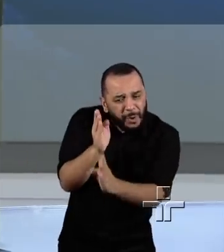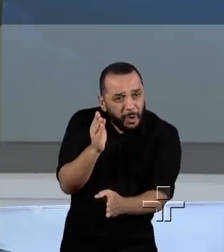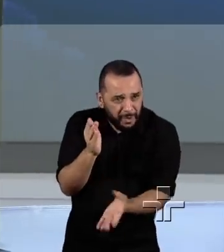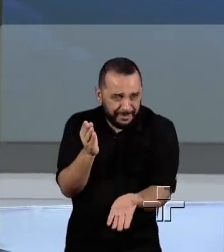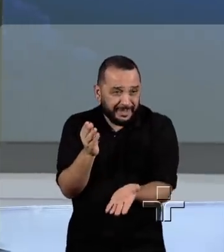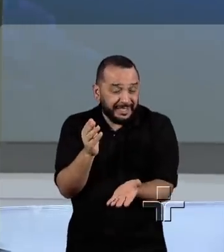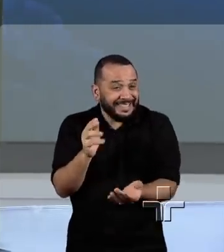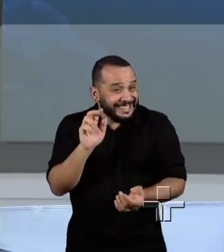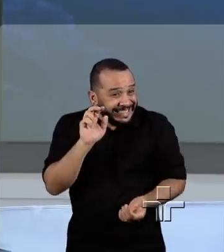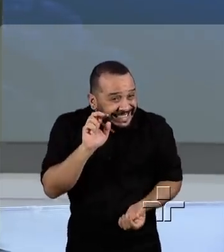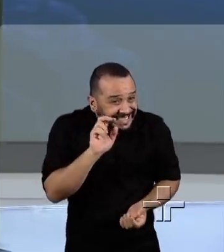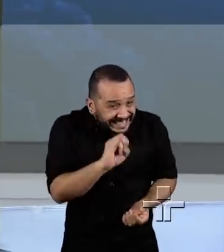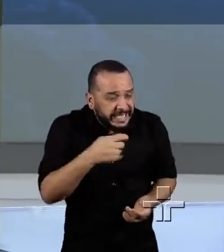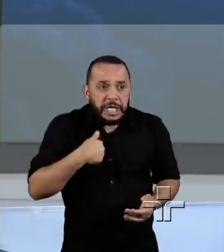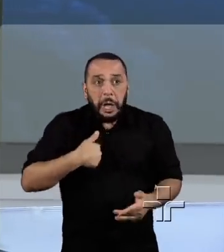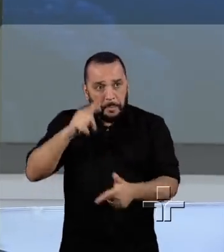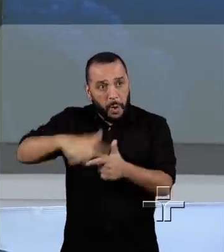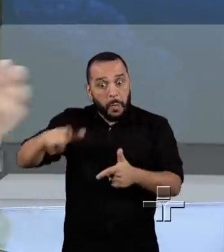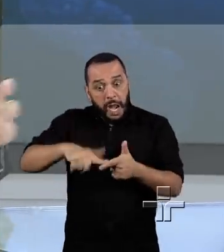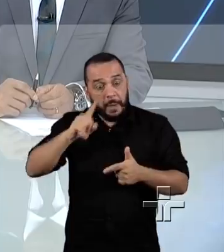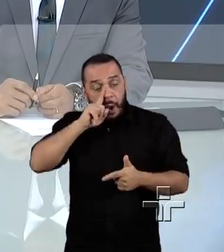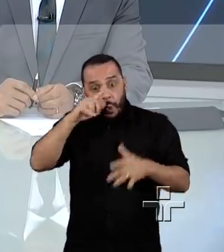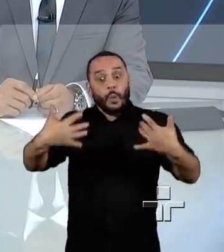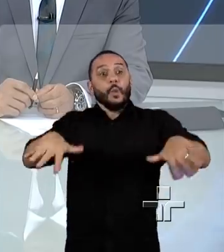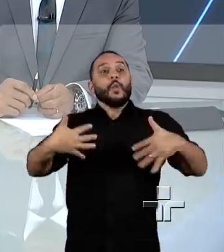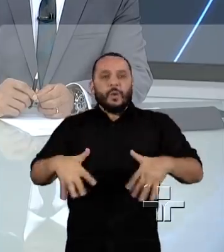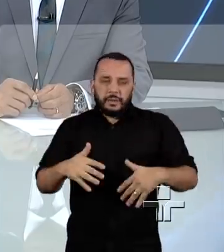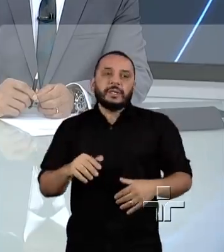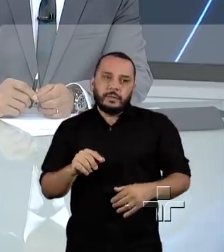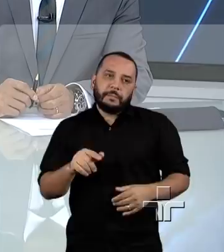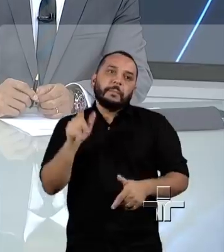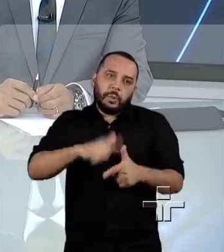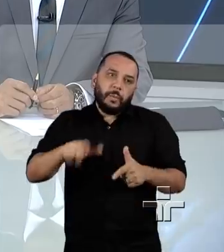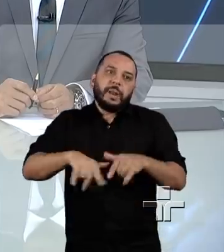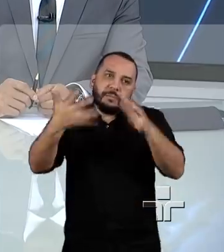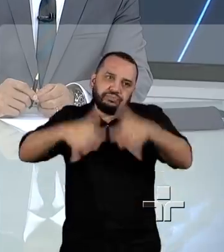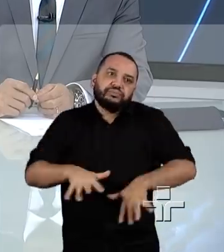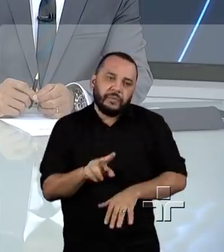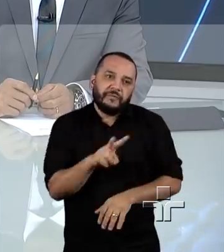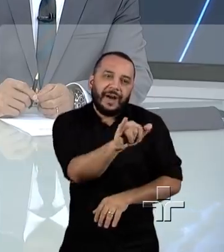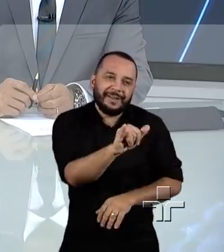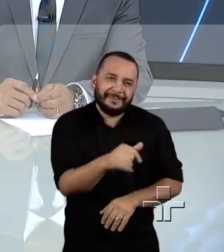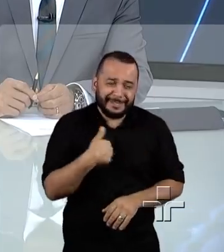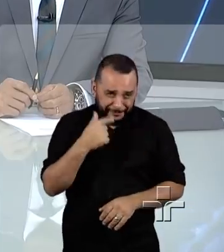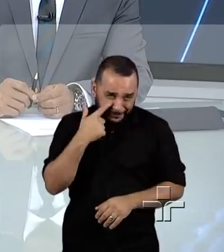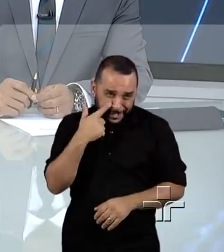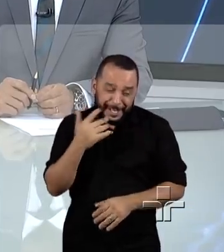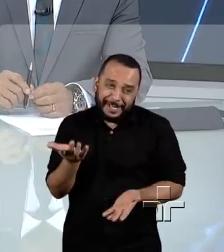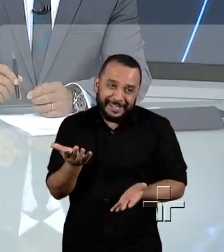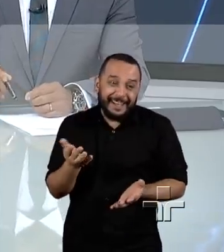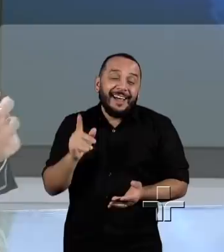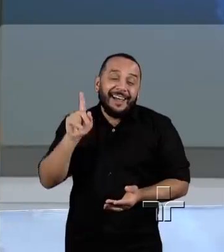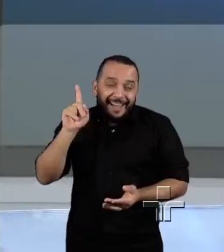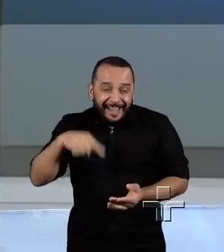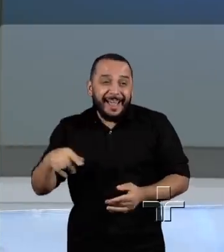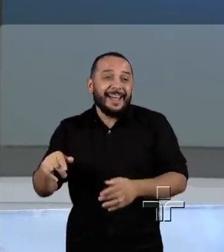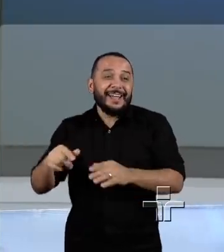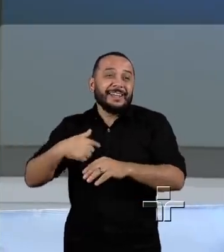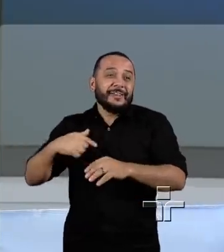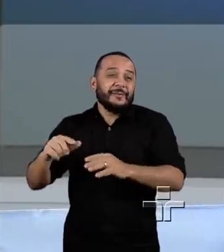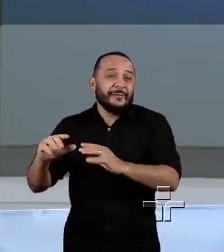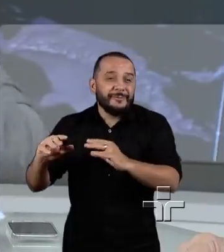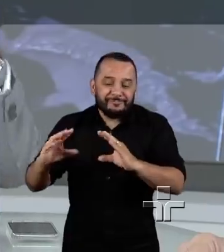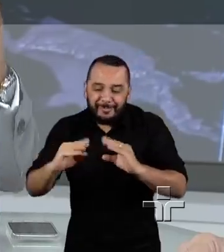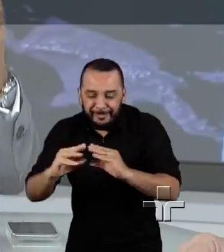um cheiro de alguma coisa muito perigosa, realmente seria um distúrbio muito maior. Então, o que se vê ainda é muita espuma e pouco